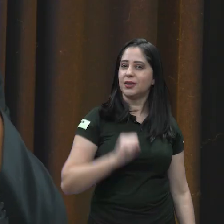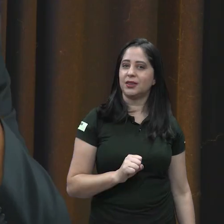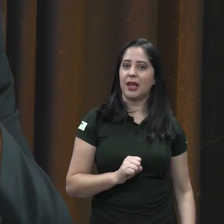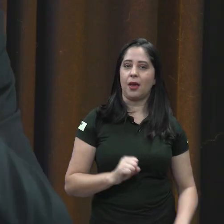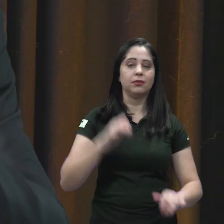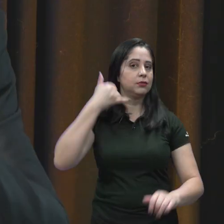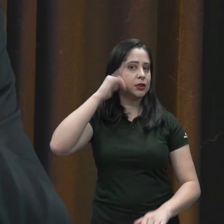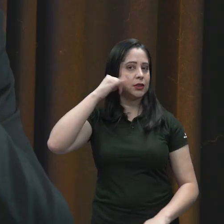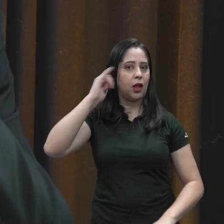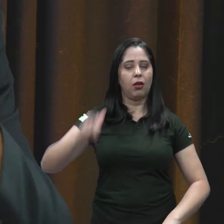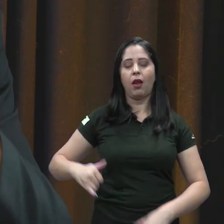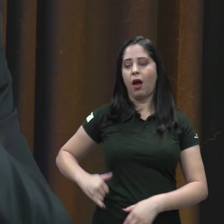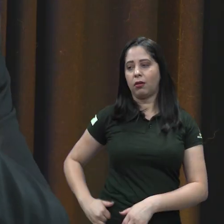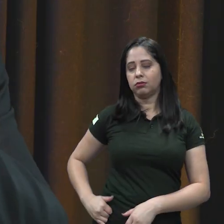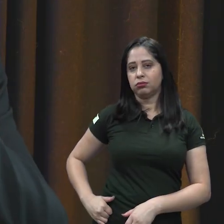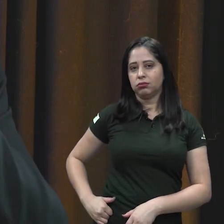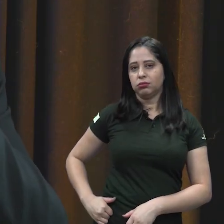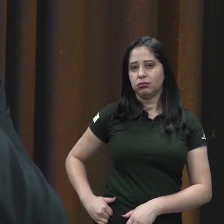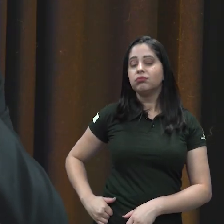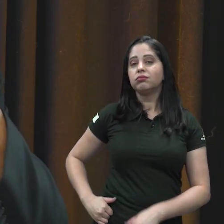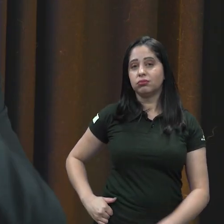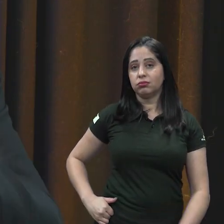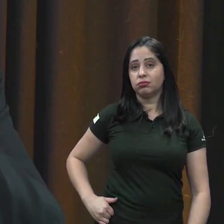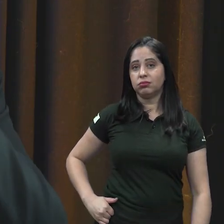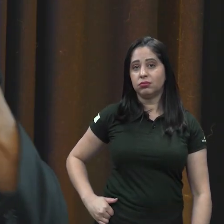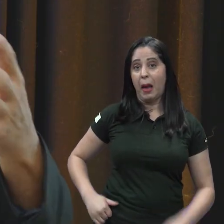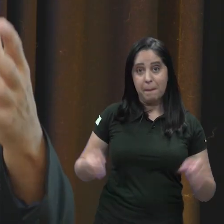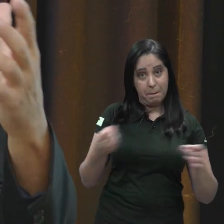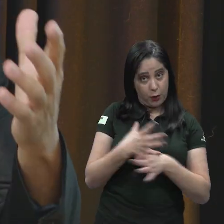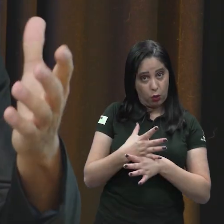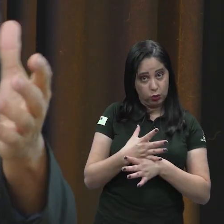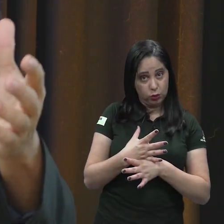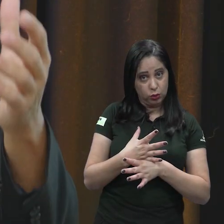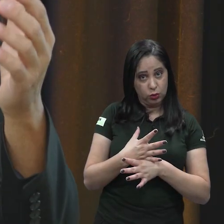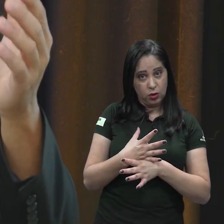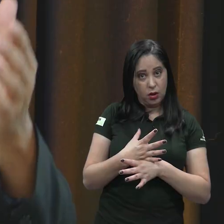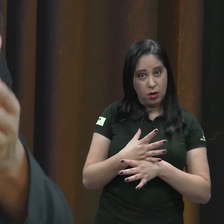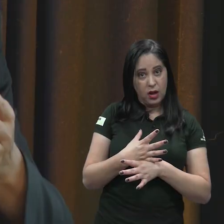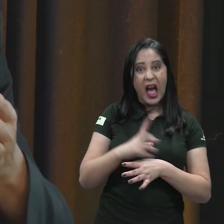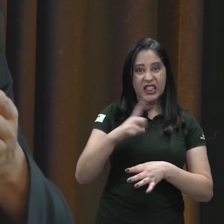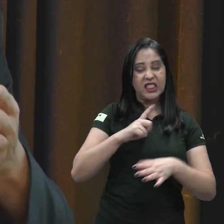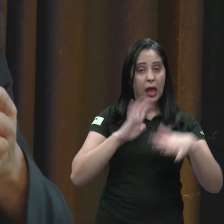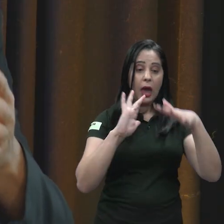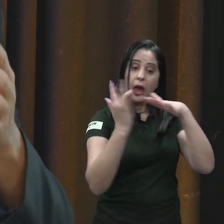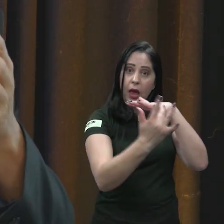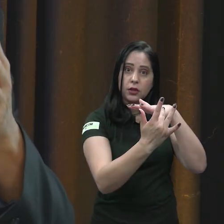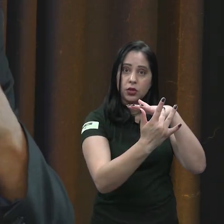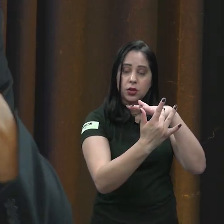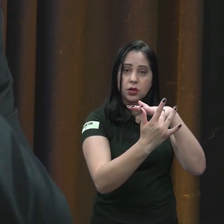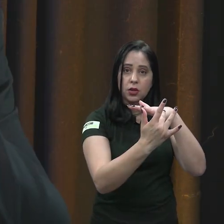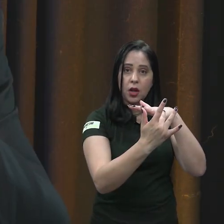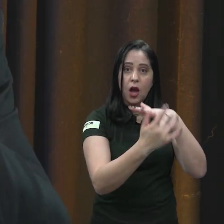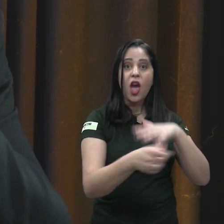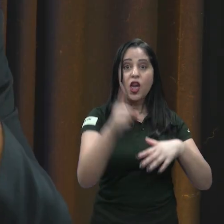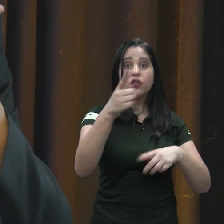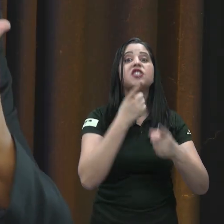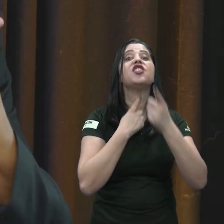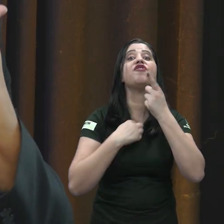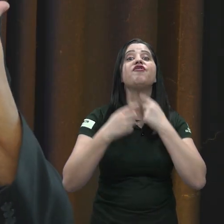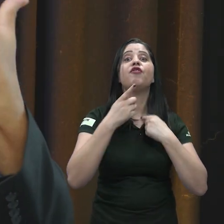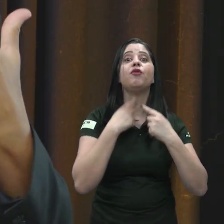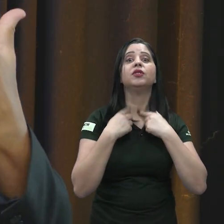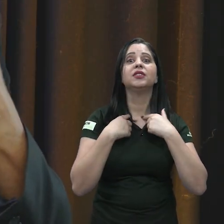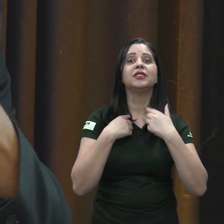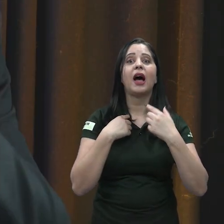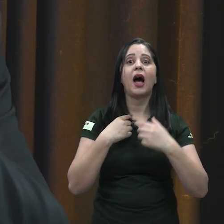um celular que está aí no seu bolso, se você tem um celular pronto para gravar, se você tem uma rede social e tem essa vontade